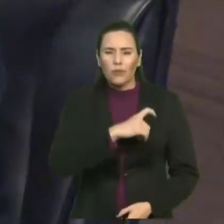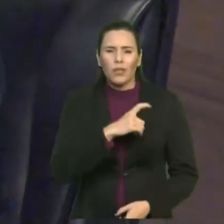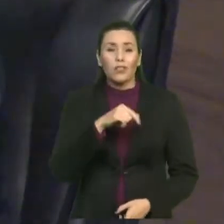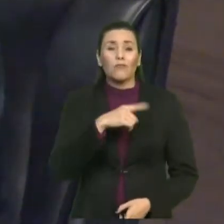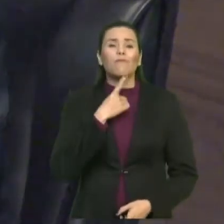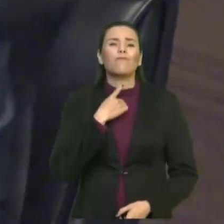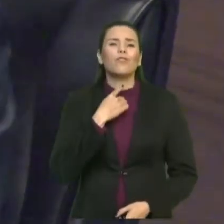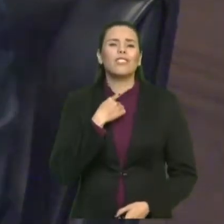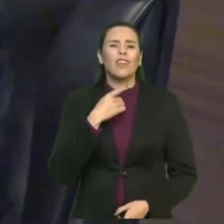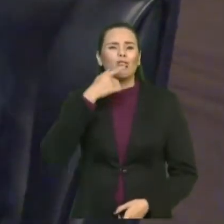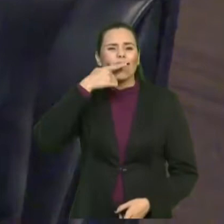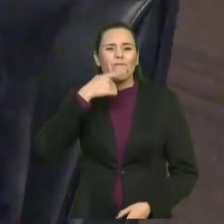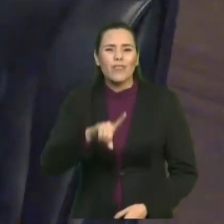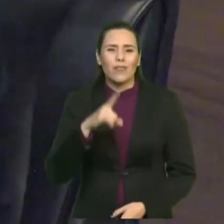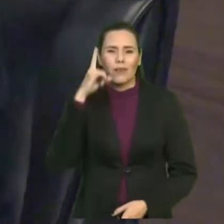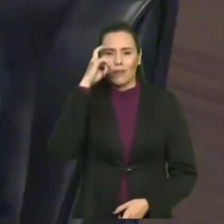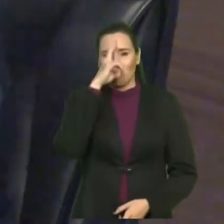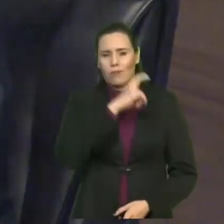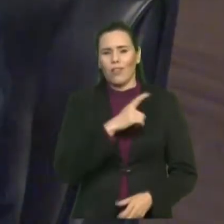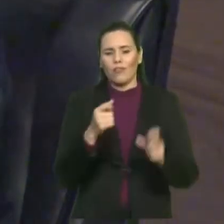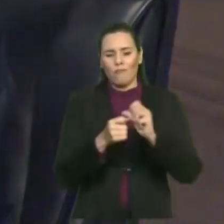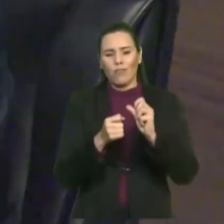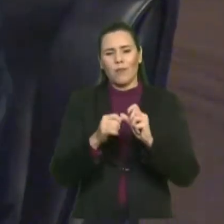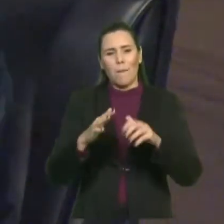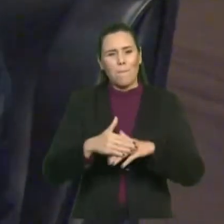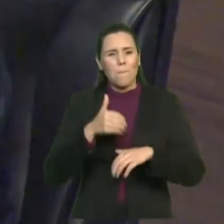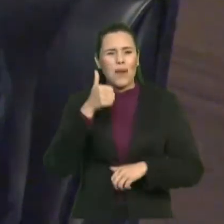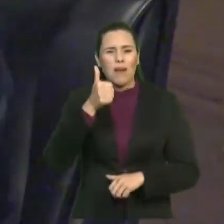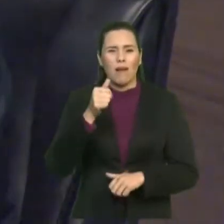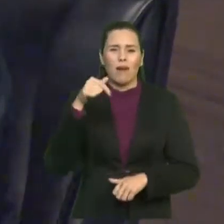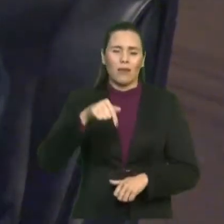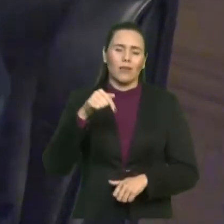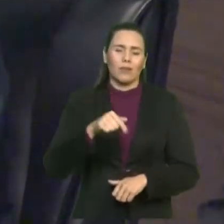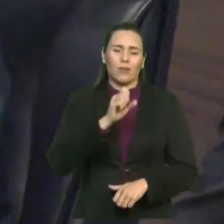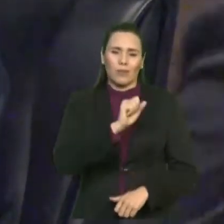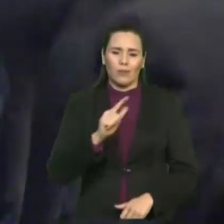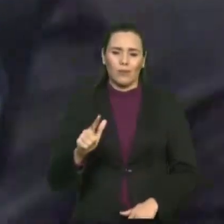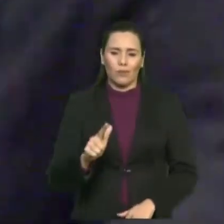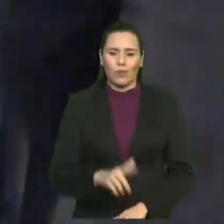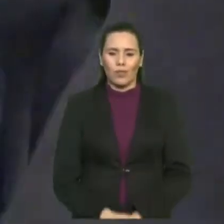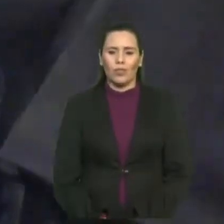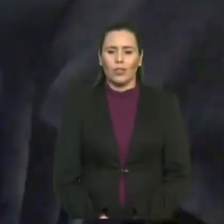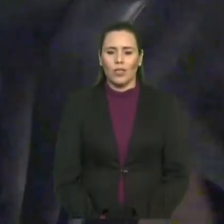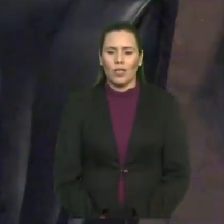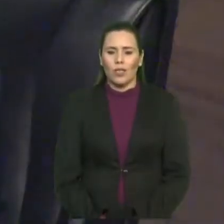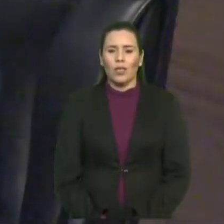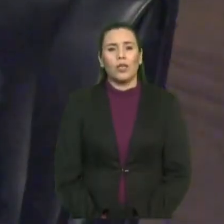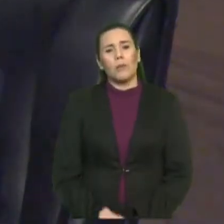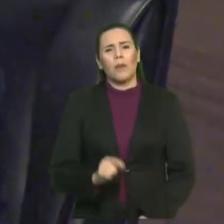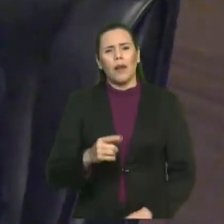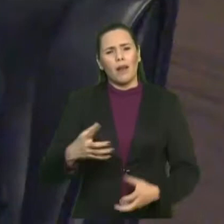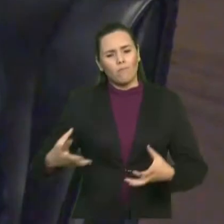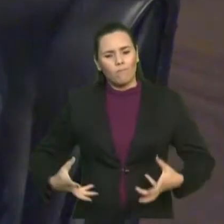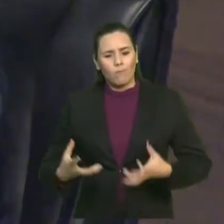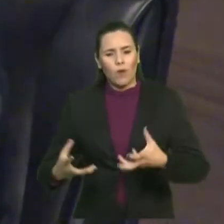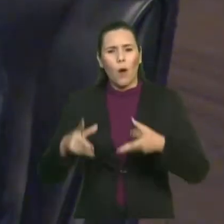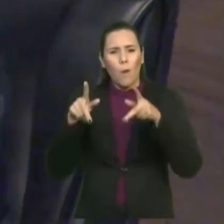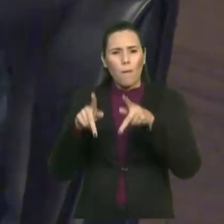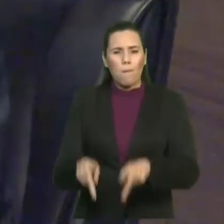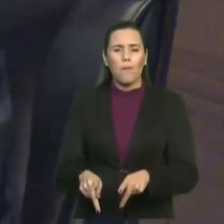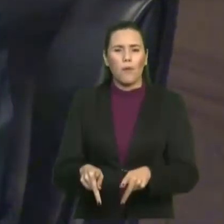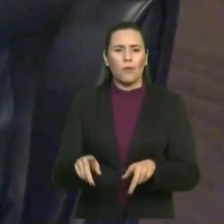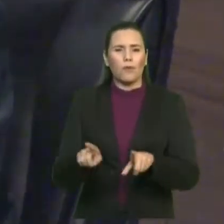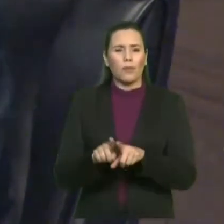exemplar, dando assim contribuição significativa para o resgate da dignidade política e como ele se